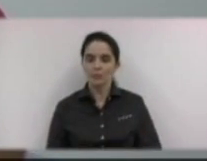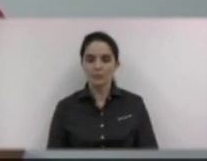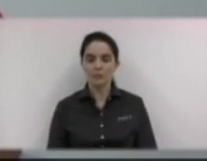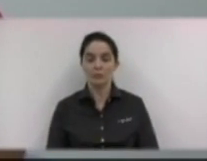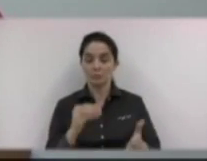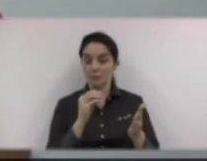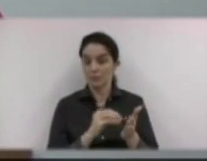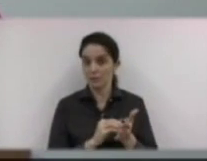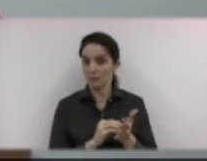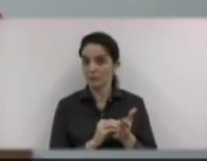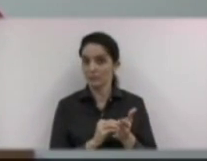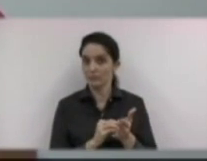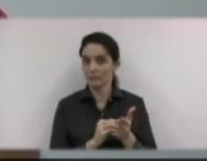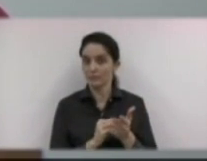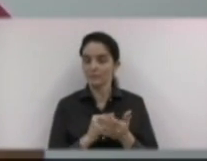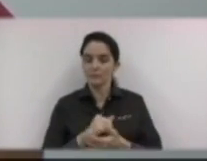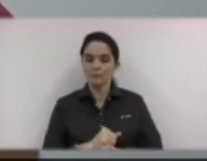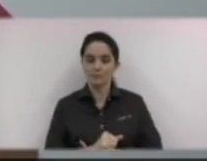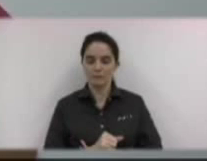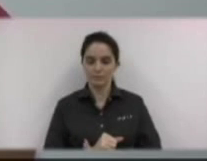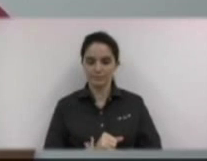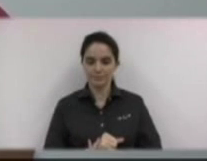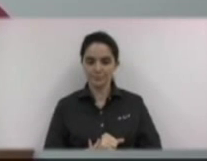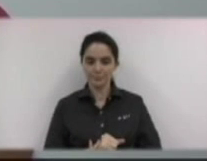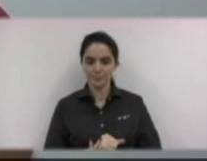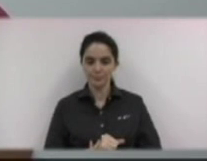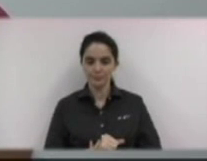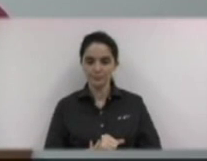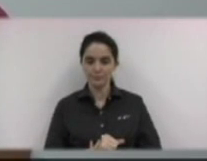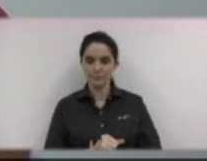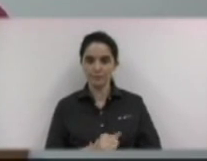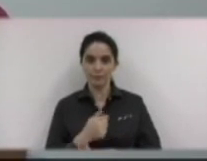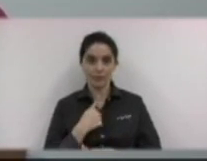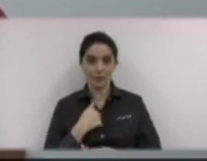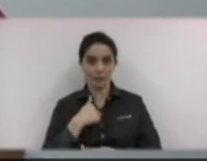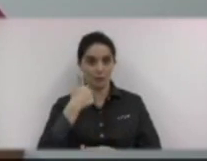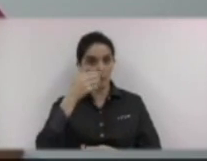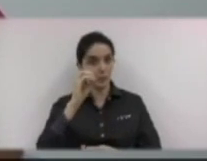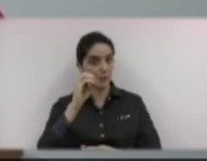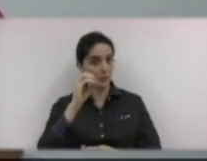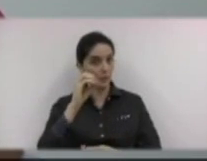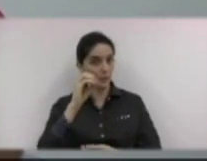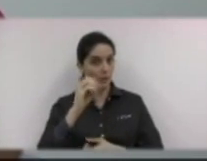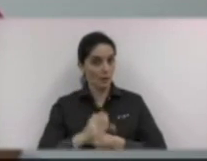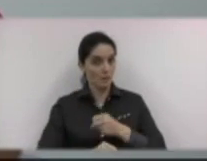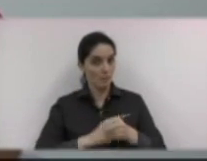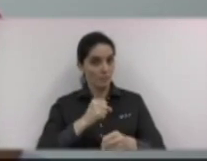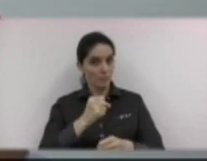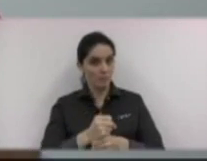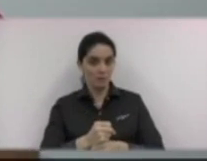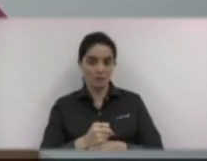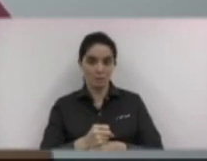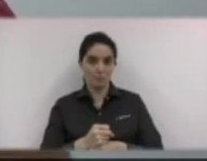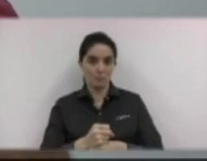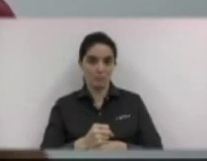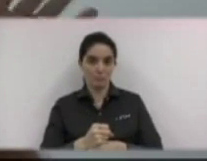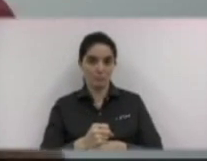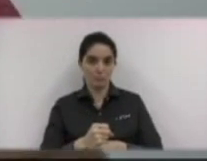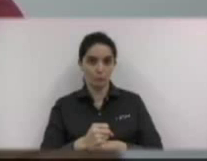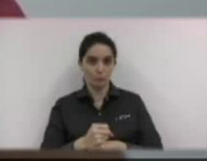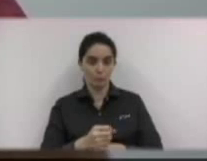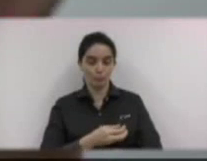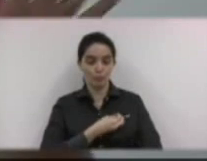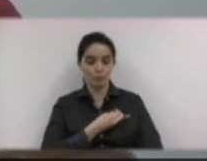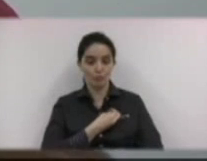para os senhores. Senhores, eu, nesses 10 anos que estou na vida pública, já sofri toda sorte